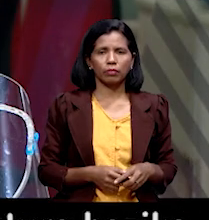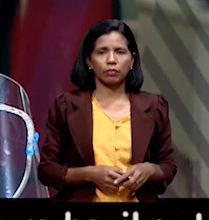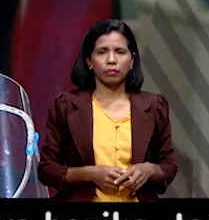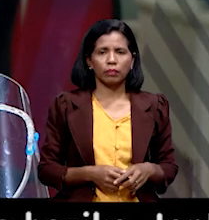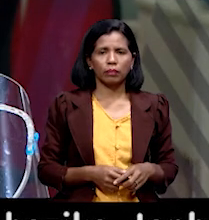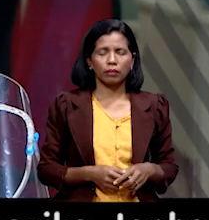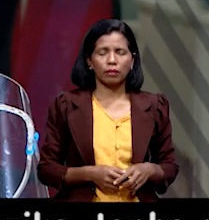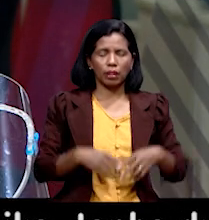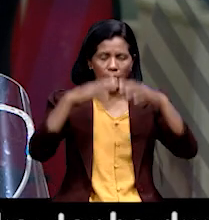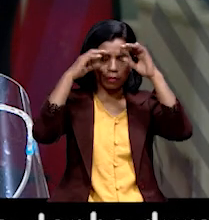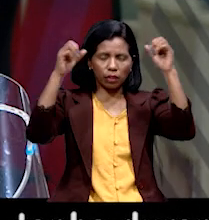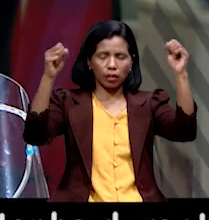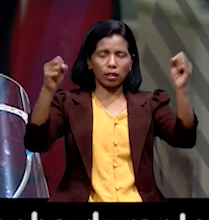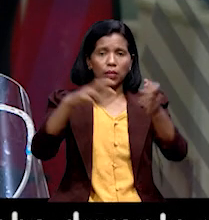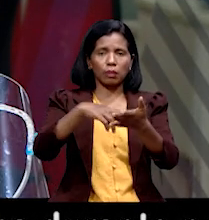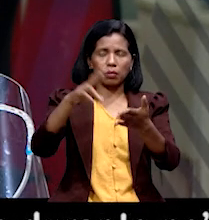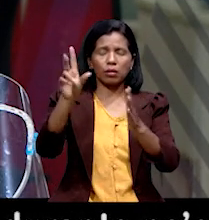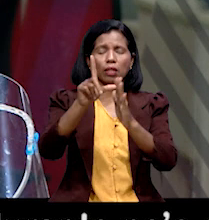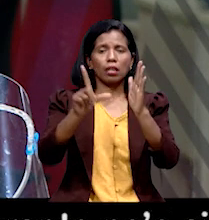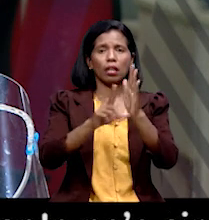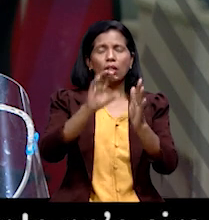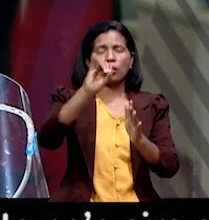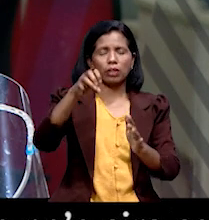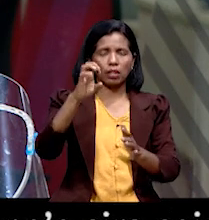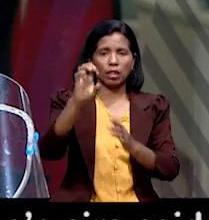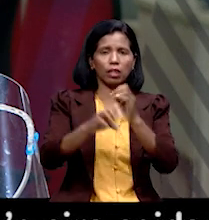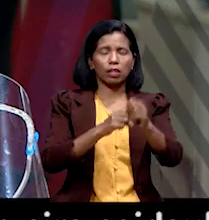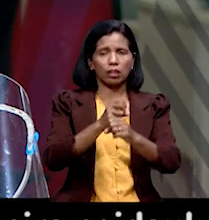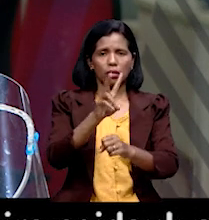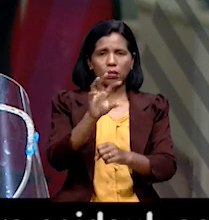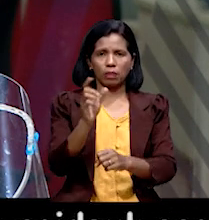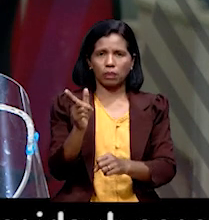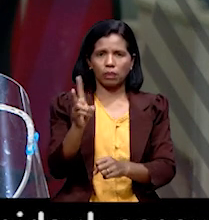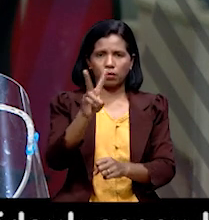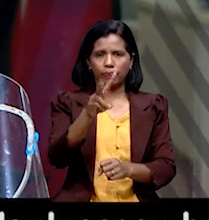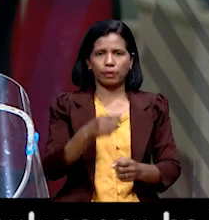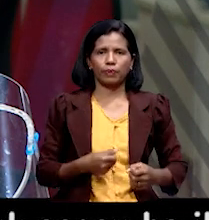Presidente da República promulga a Lei Orçamento Geral do Estado, Tinari Honrua, Rua Nulo, Recin Rua.